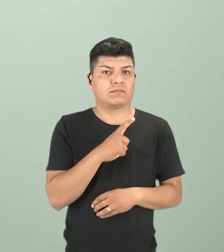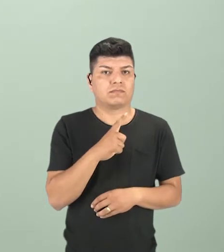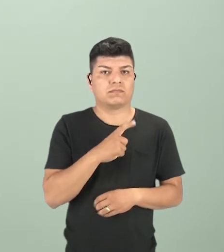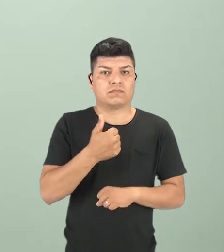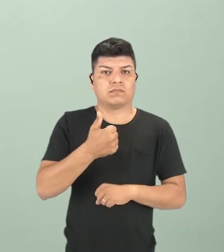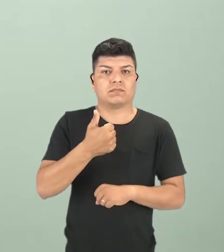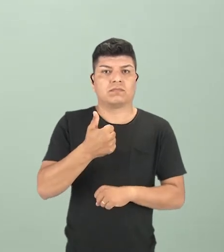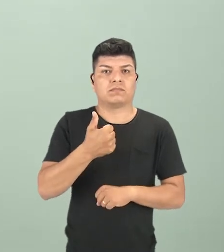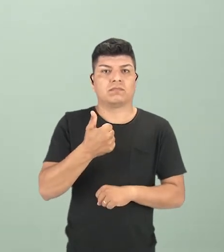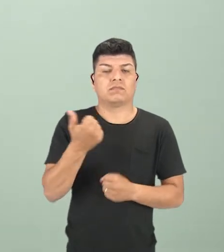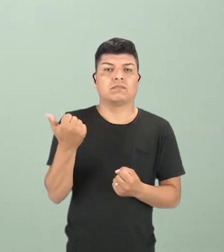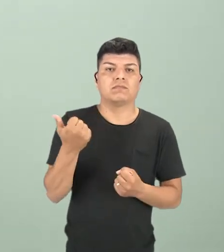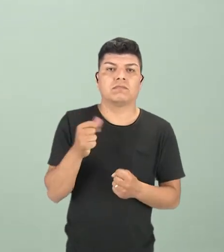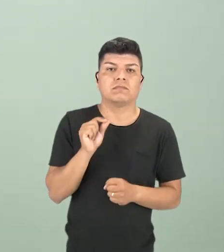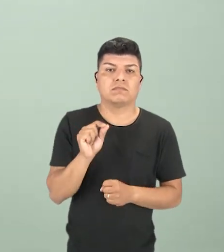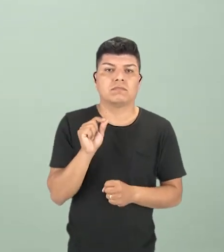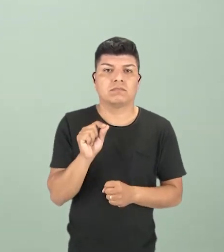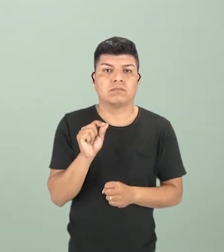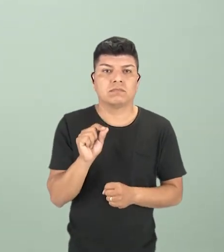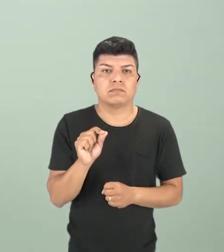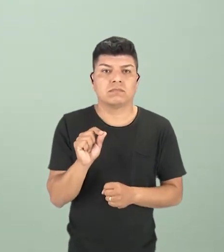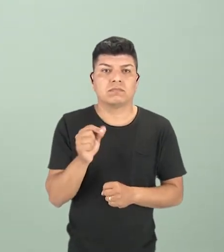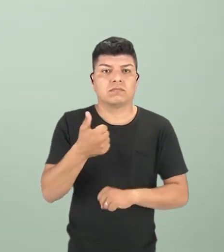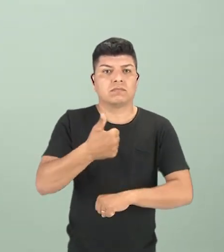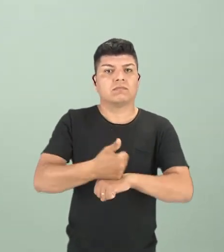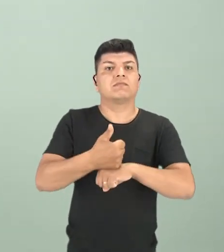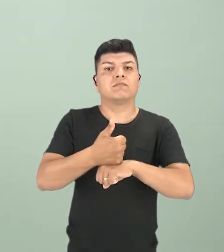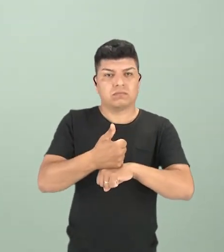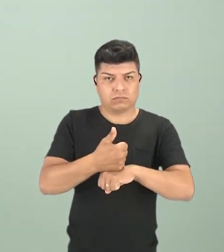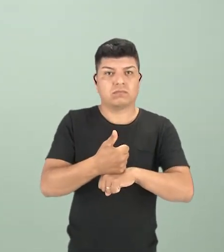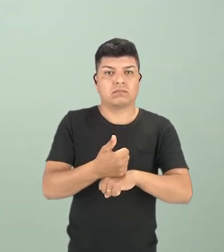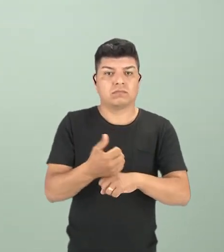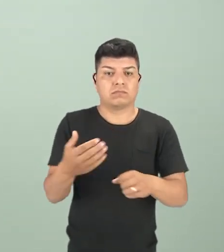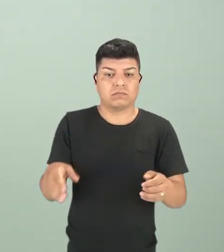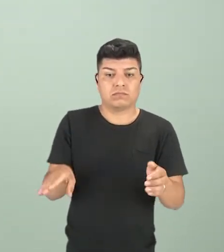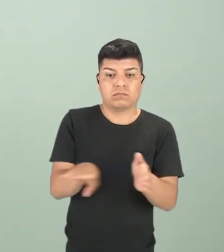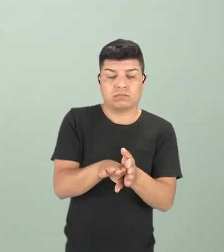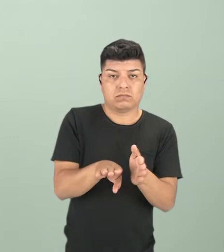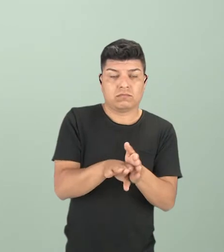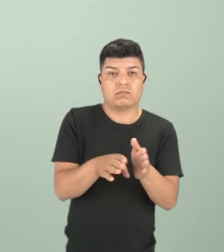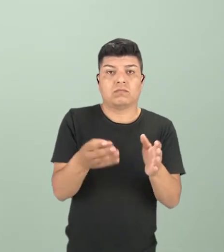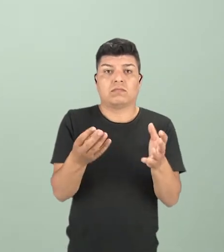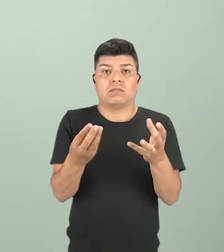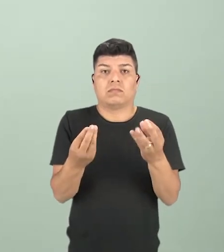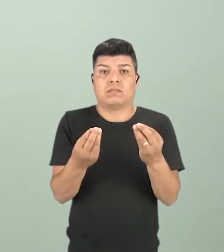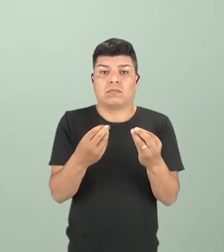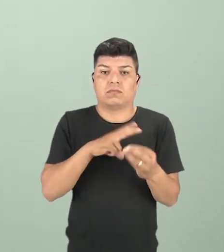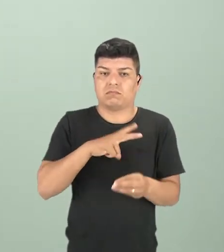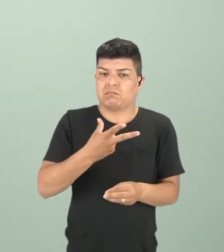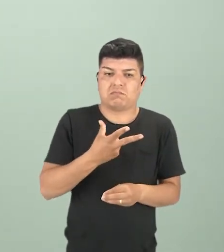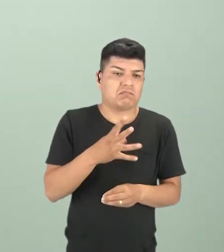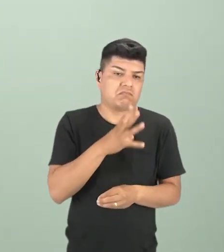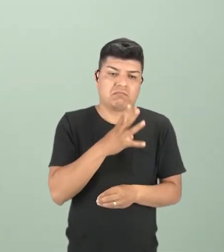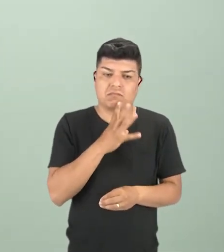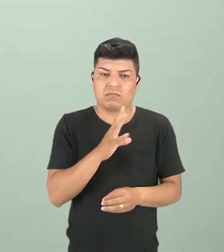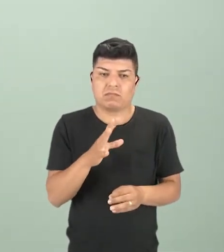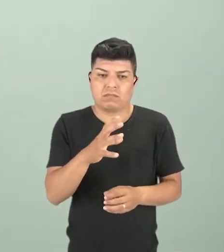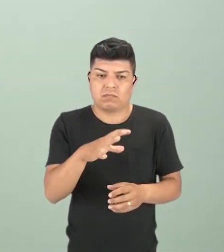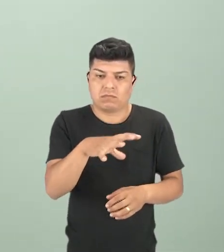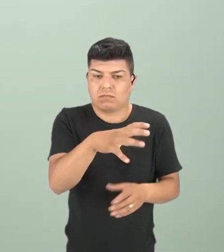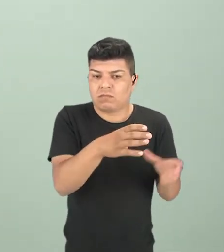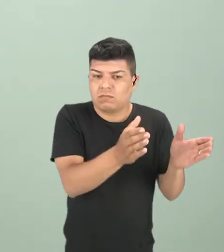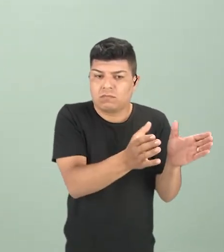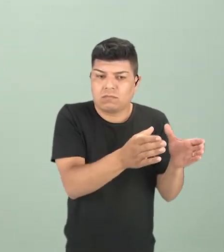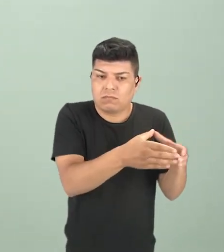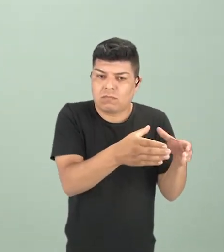líder regional e aí a corte chegava e colocava um administrador português, sem conhecer o ambiente, sem conhecer o